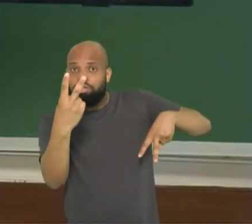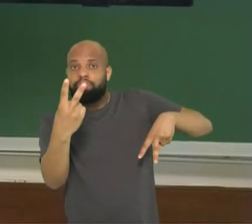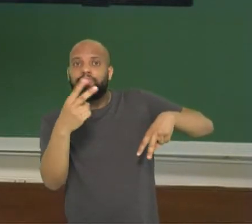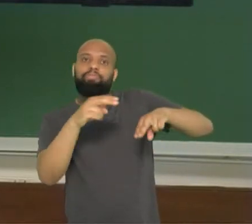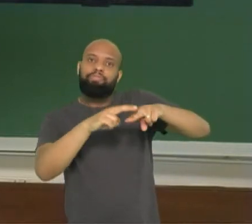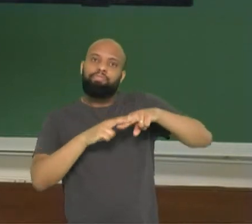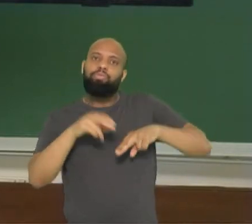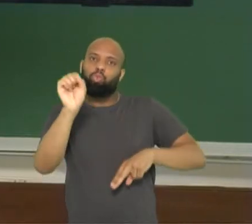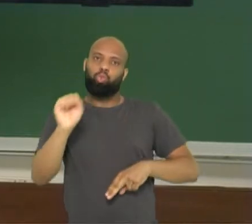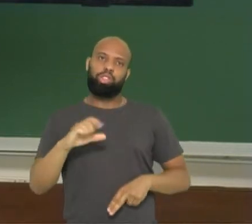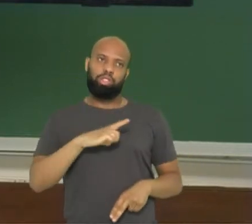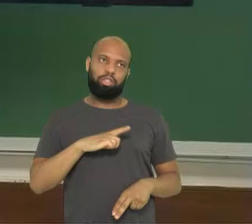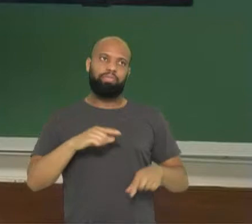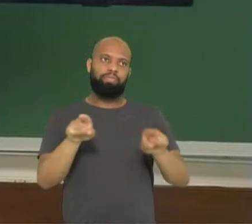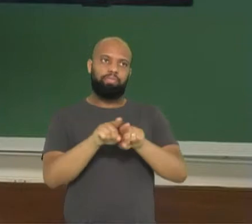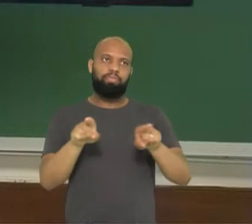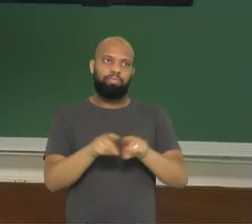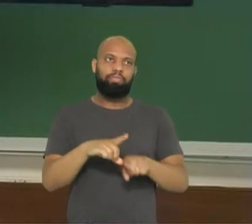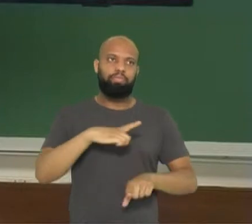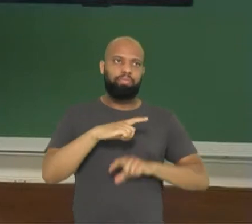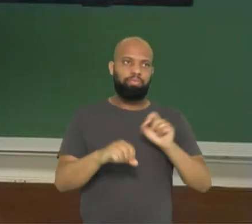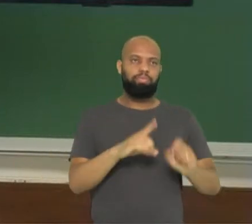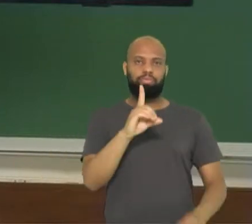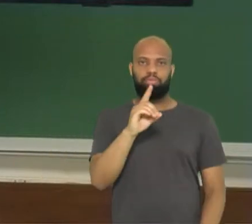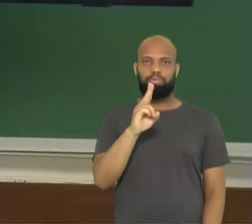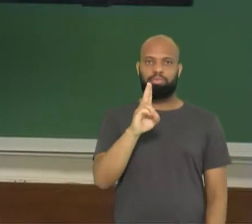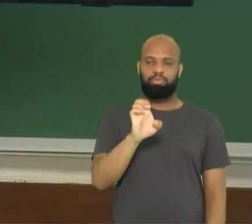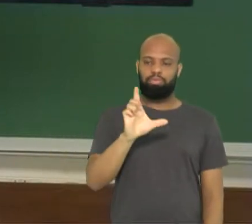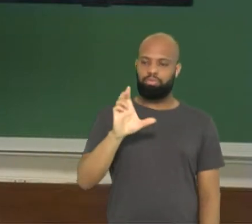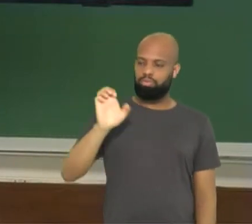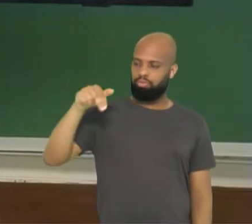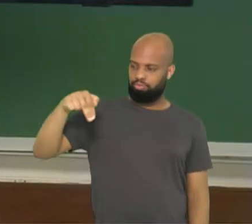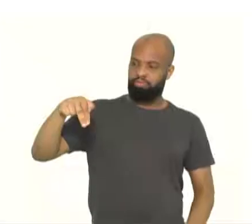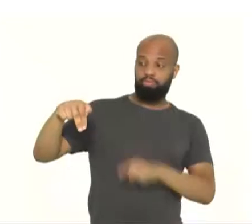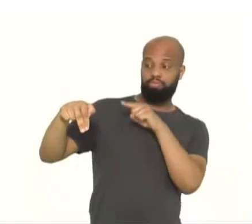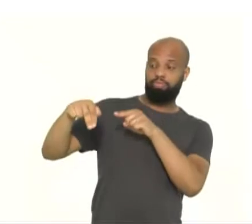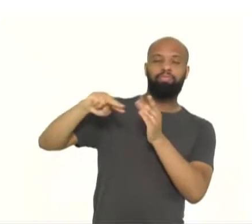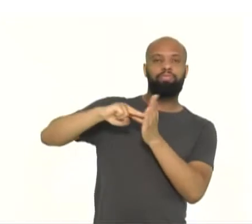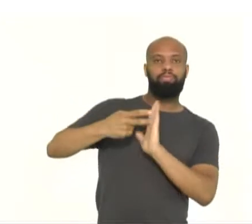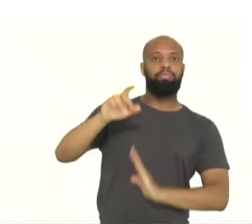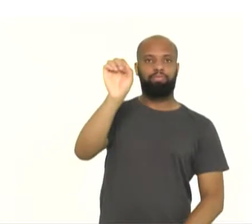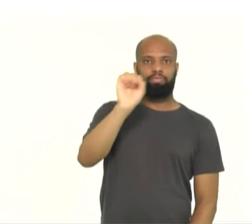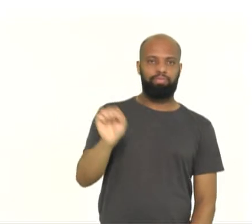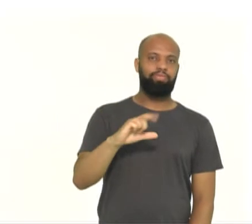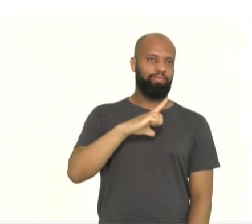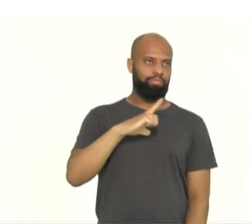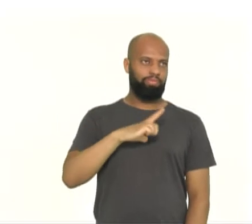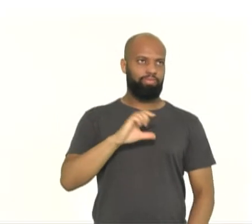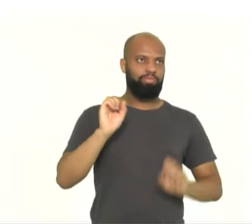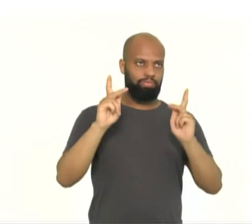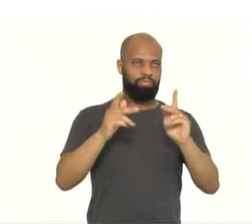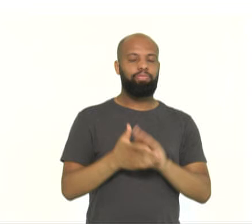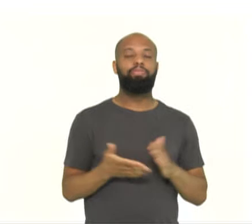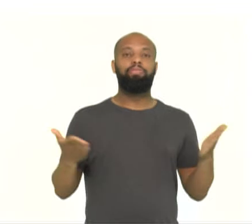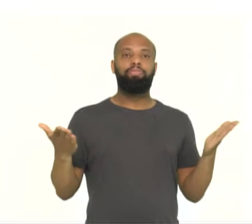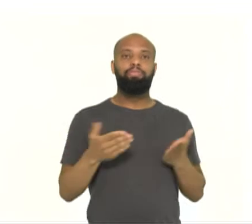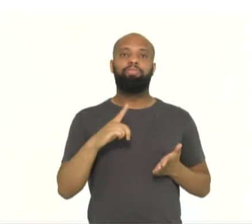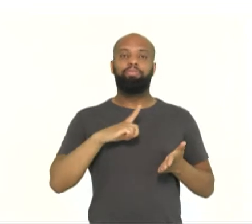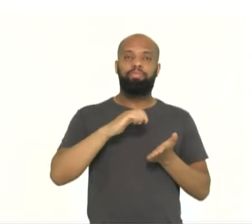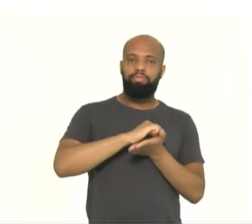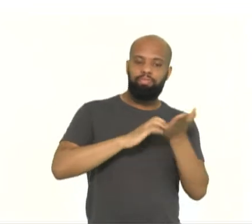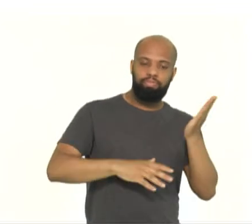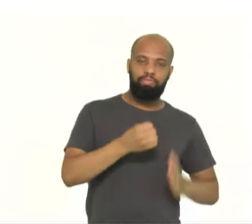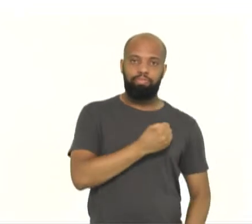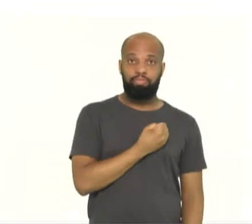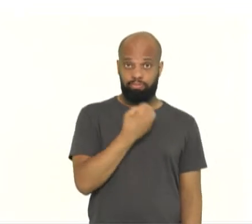plural, então também el verbo doler em plural, me duelen. Bien, chicos? Temos uma